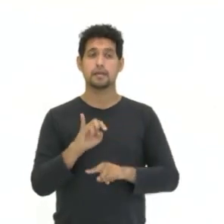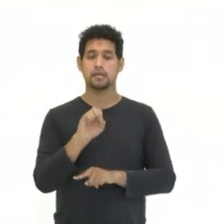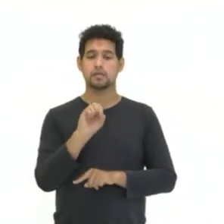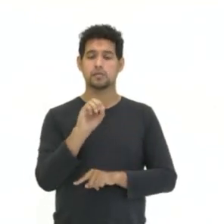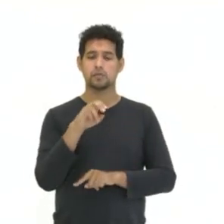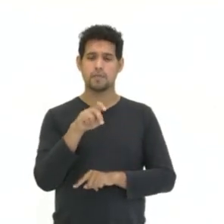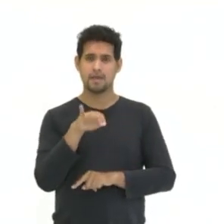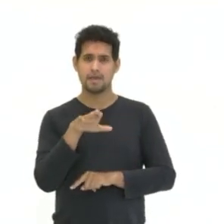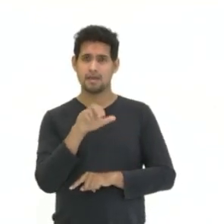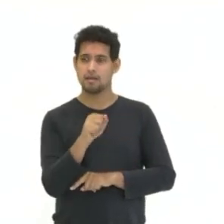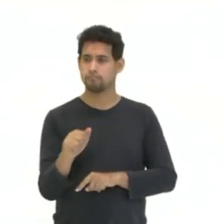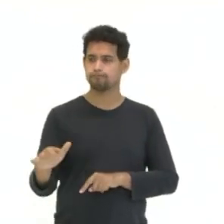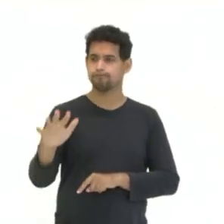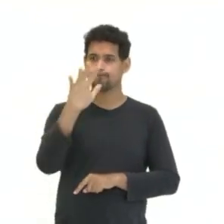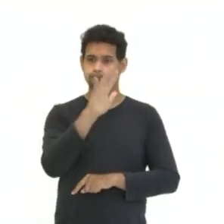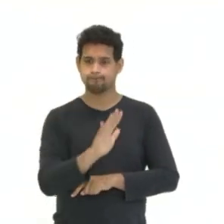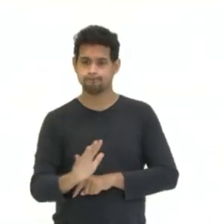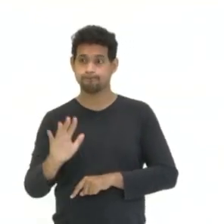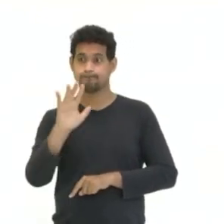isomeria espacial ou